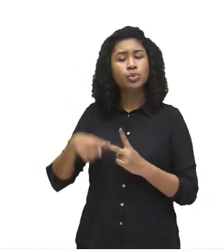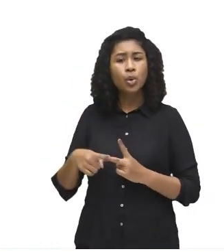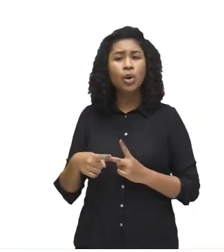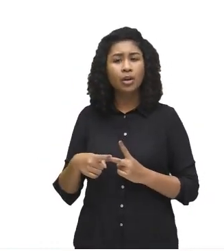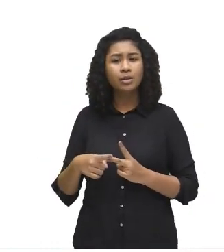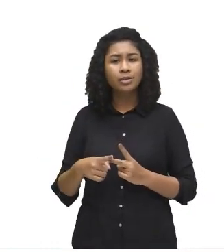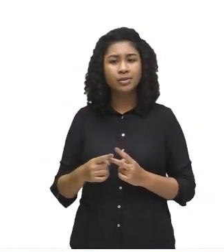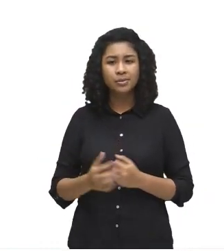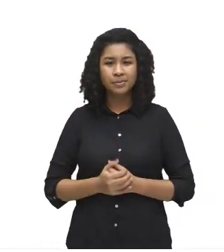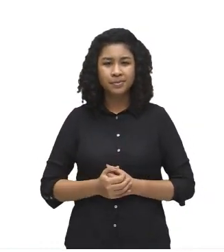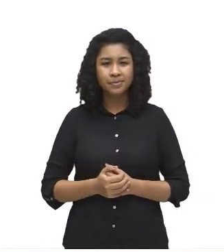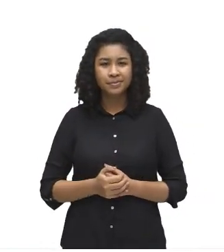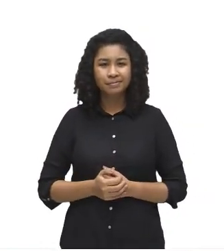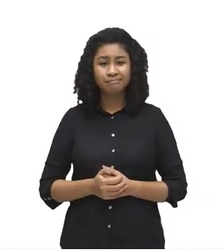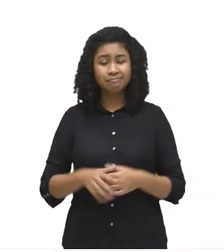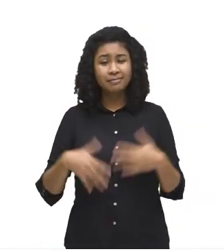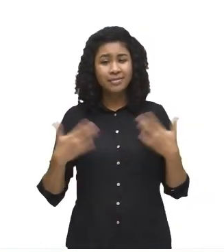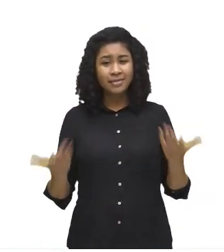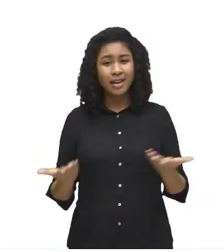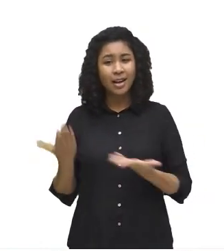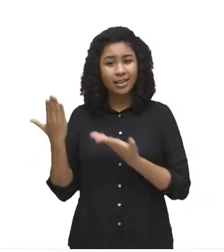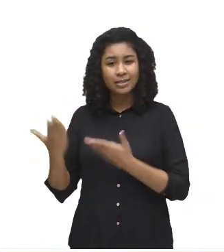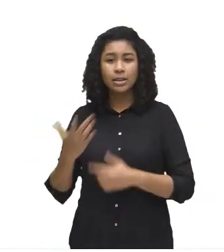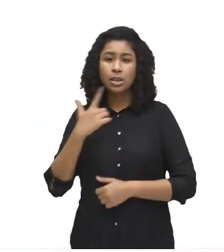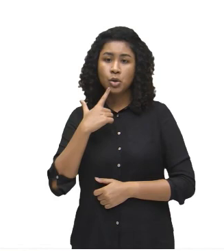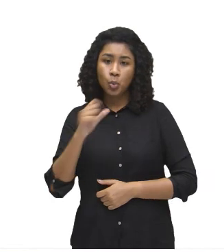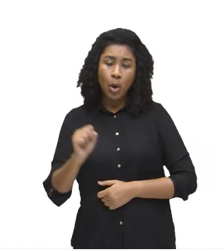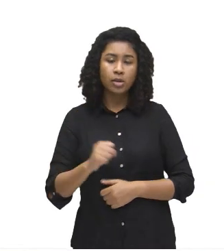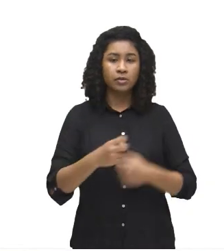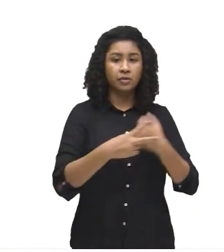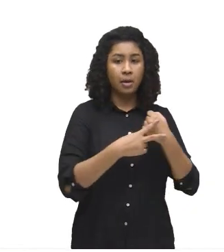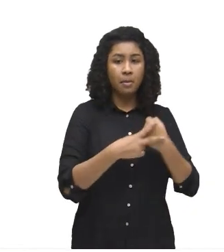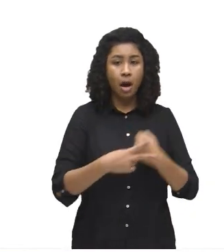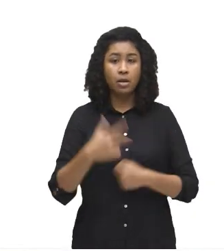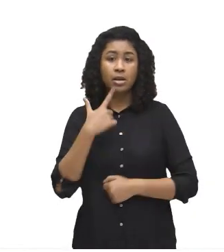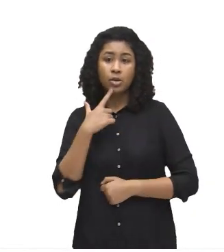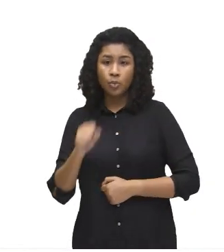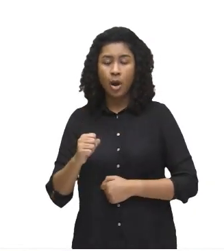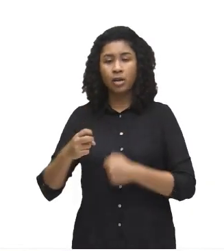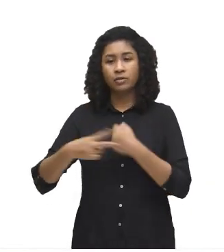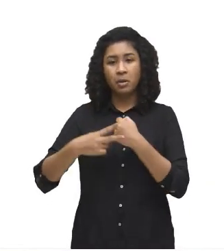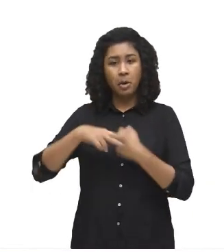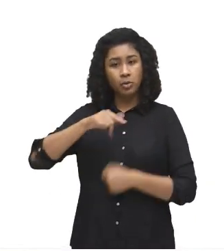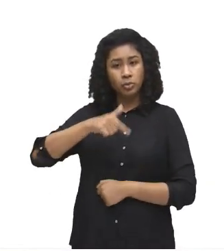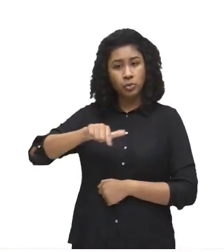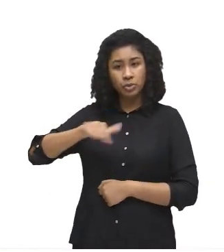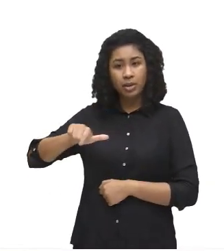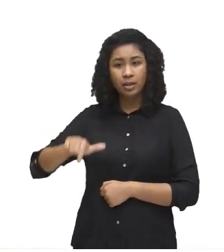linguagem mista. Então, está aí linguagem verbal, não verbal e mista. Até a próxima.